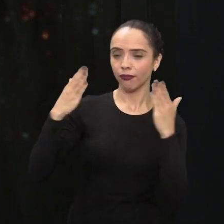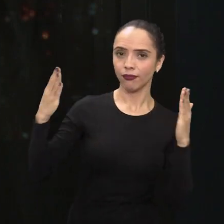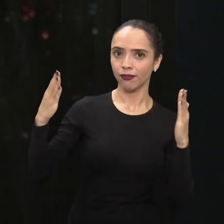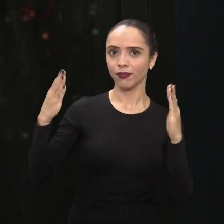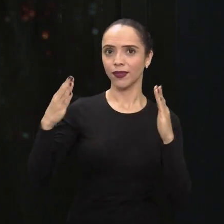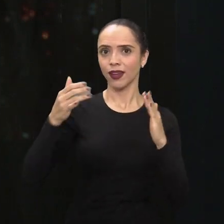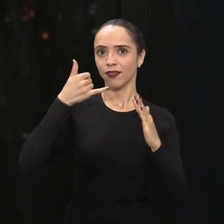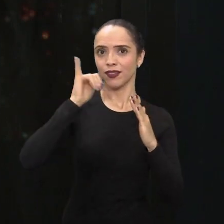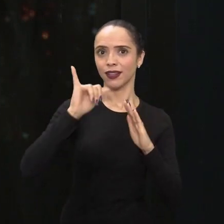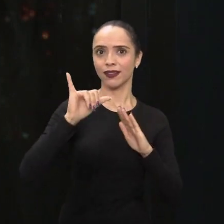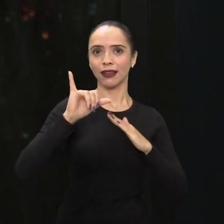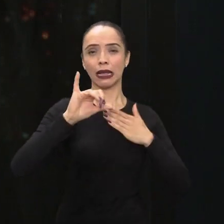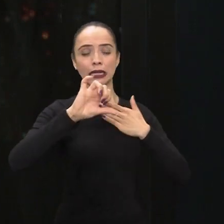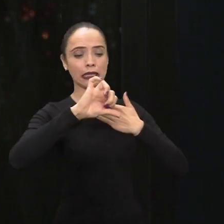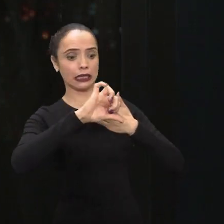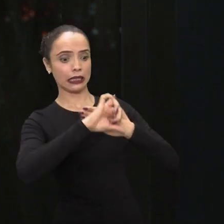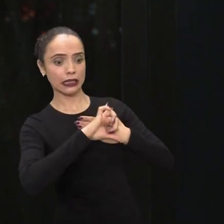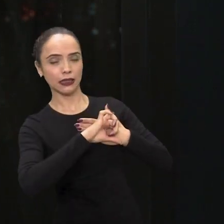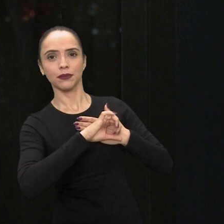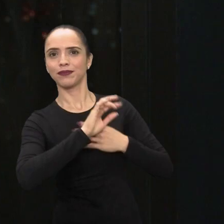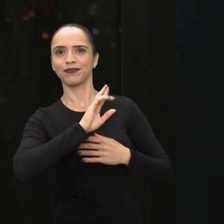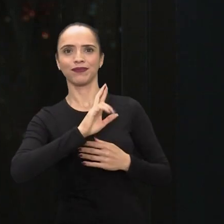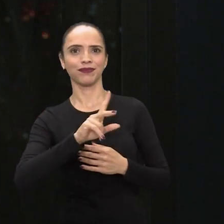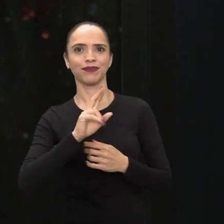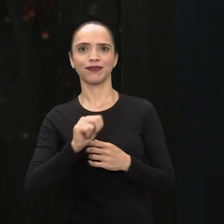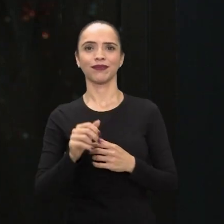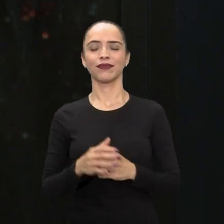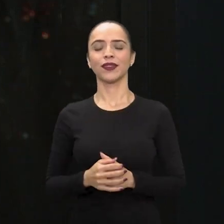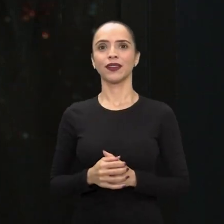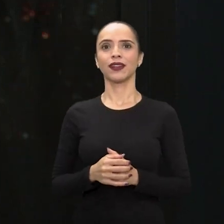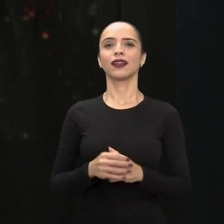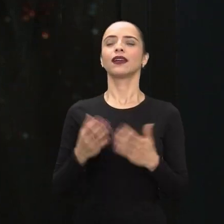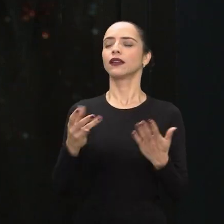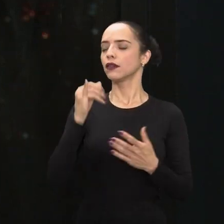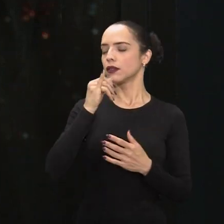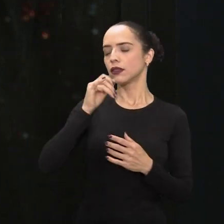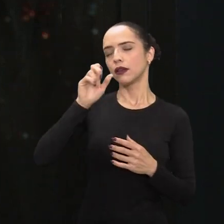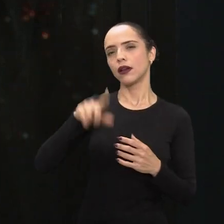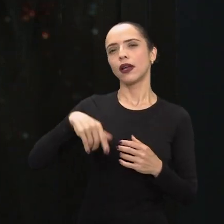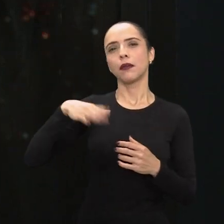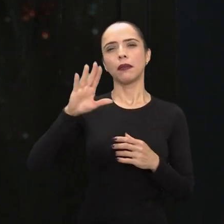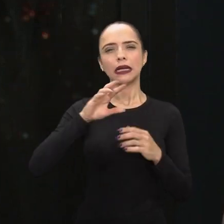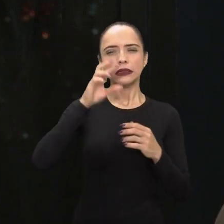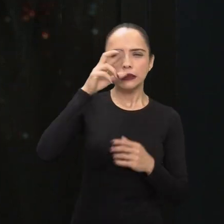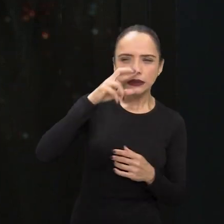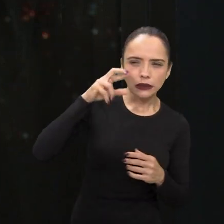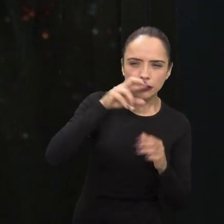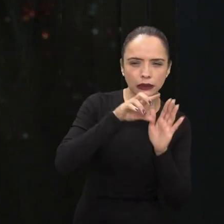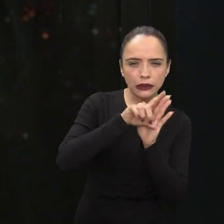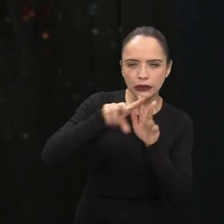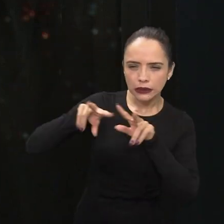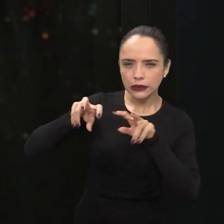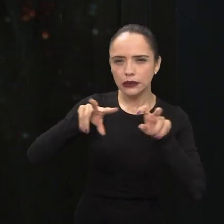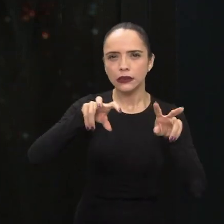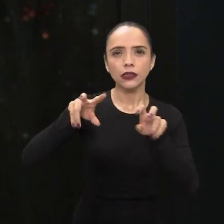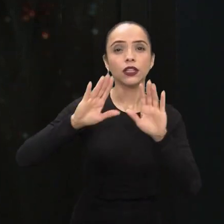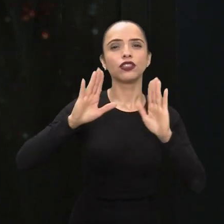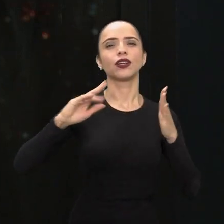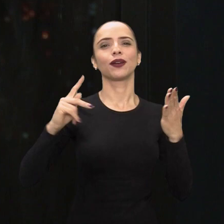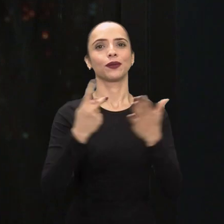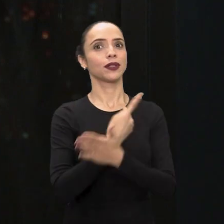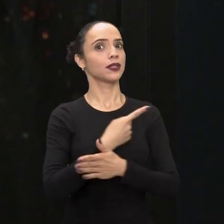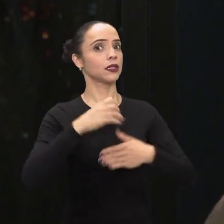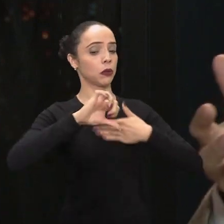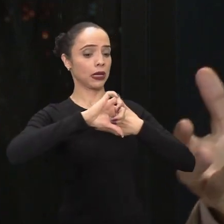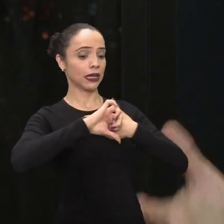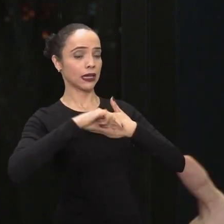Qual o aspecto educativo dele não ele é um instrumento muito mais investigativo quando já se tem um